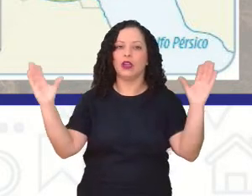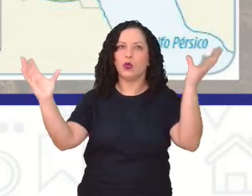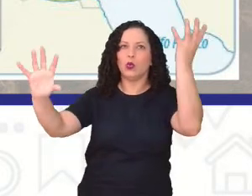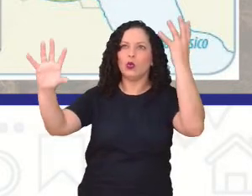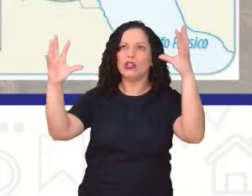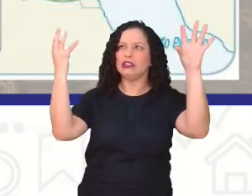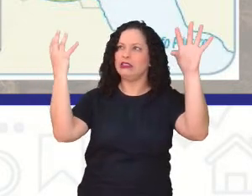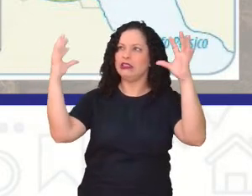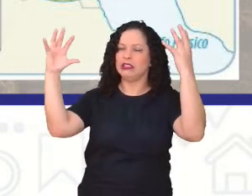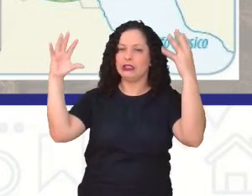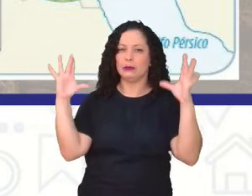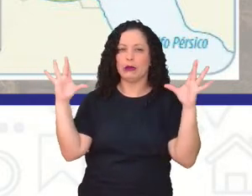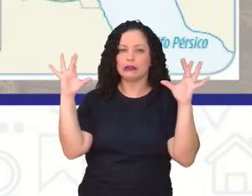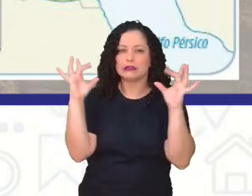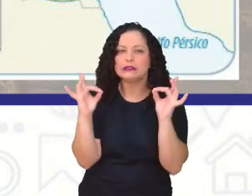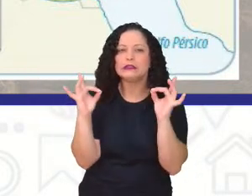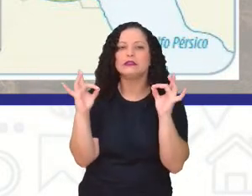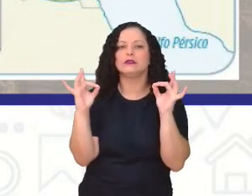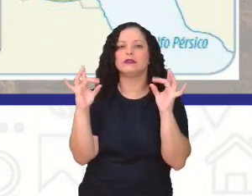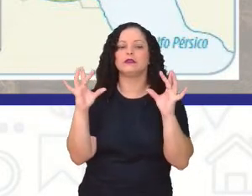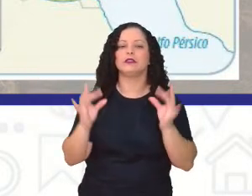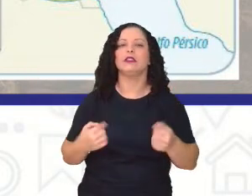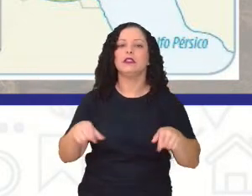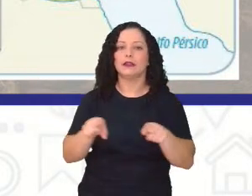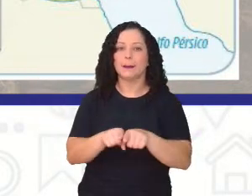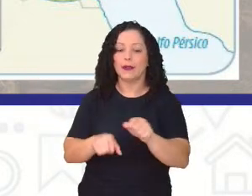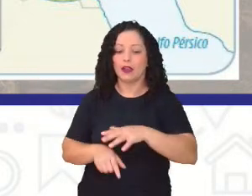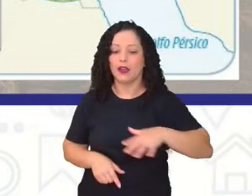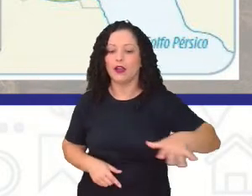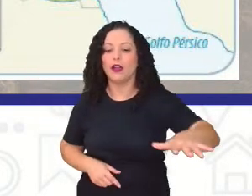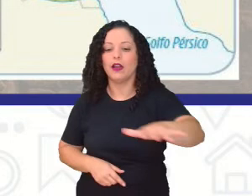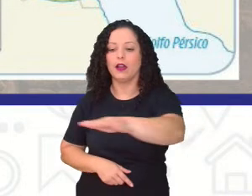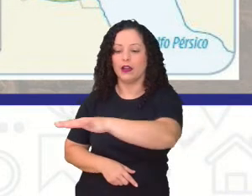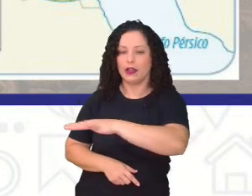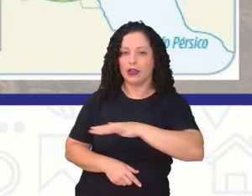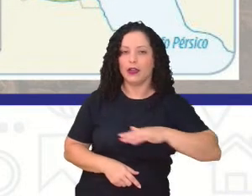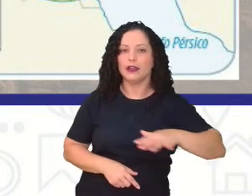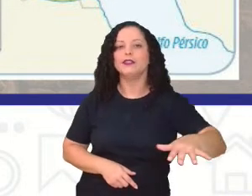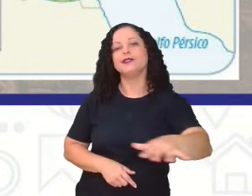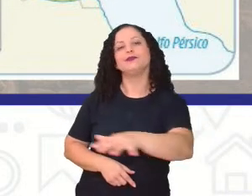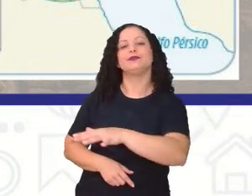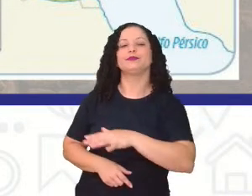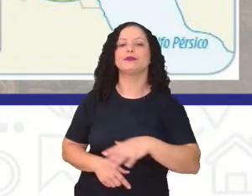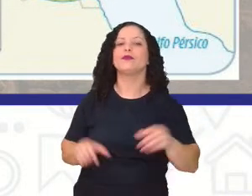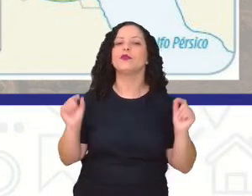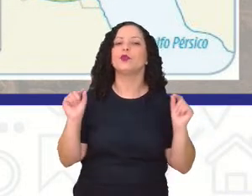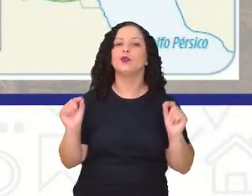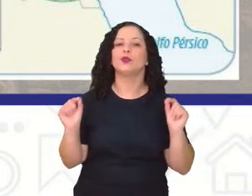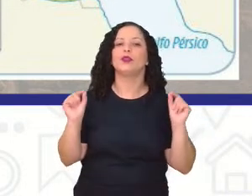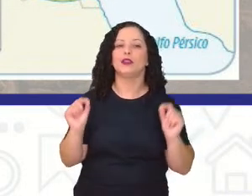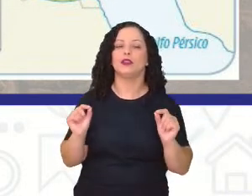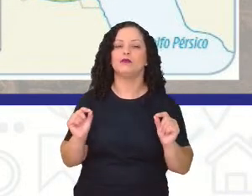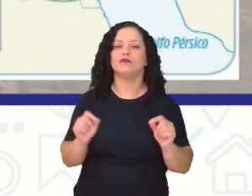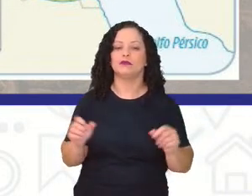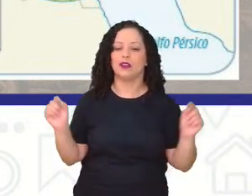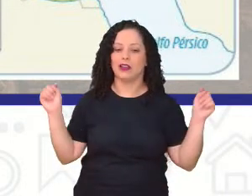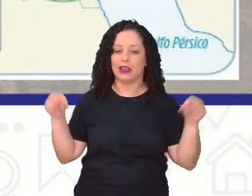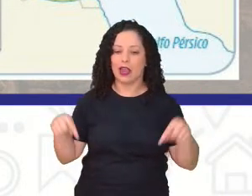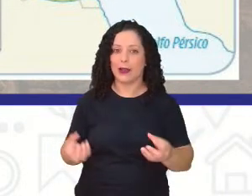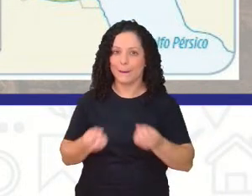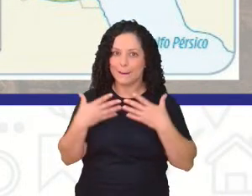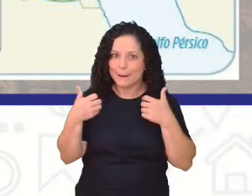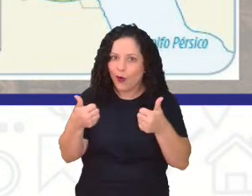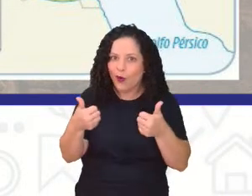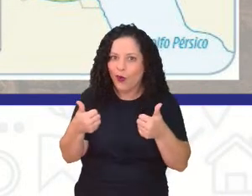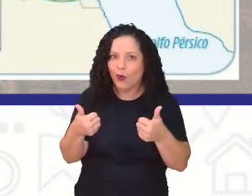veja, a gente está falando de Oriente Médio, está falando de um território, né, que não era assim muito bom, né,